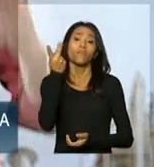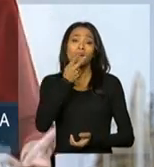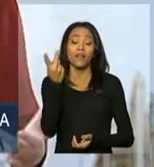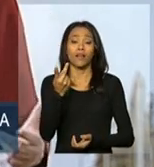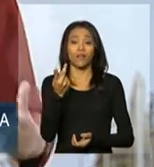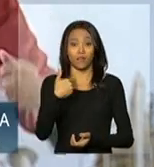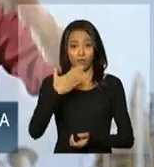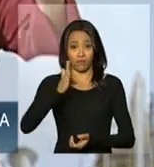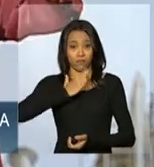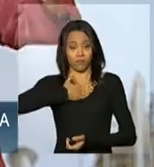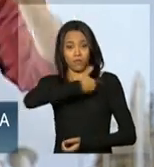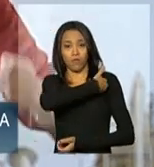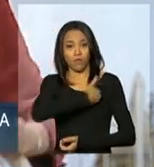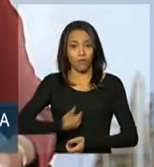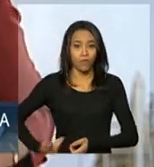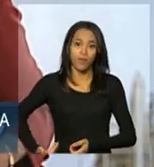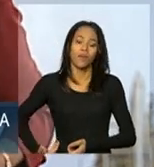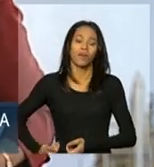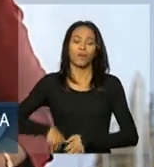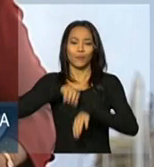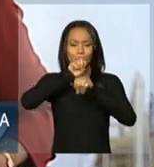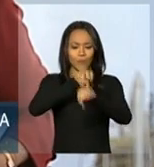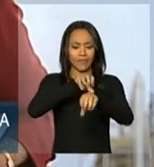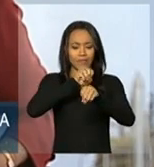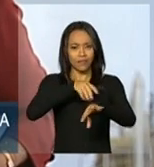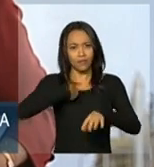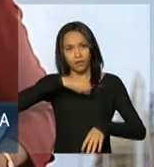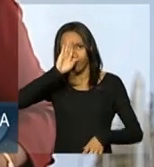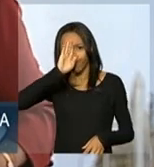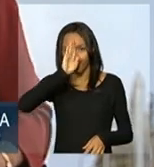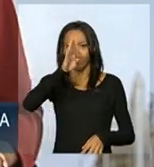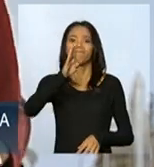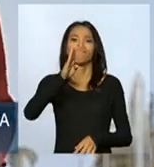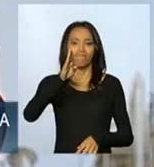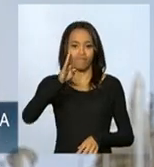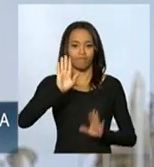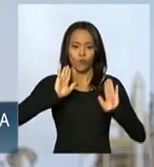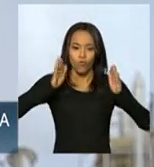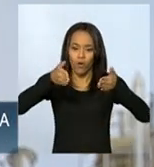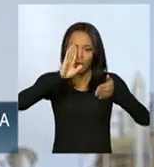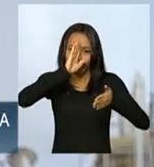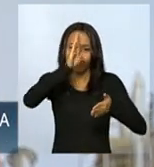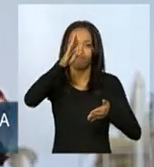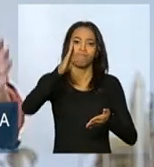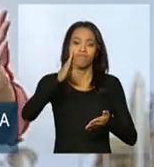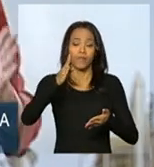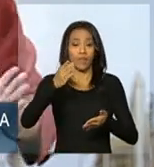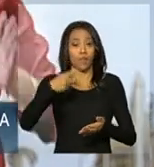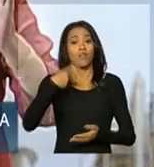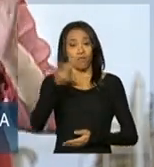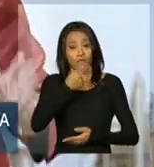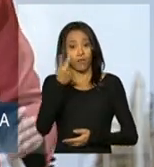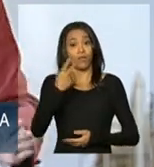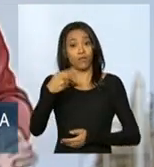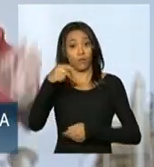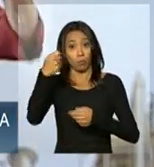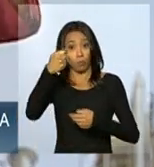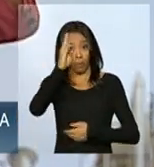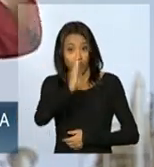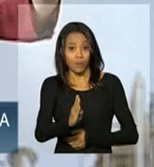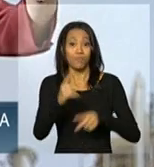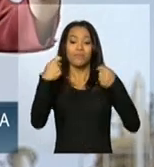meu governo, a educação é prioritária. O Brasil, como eu disse, precisa da